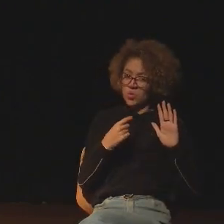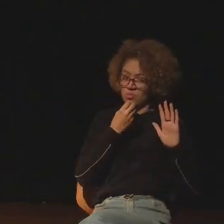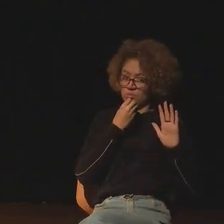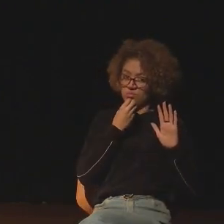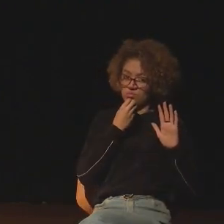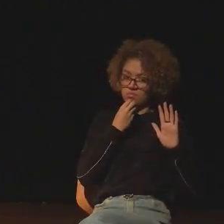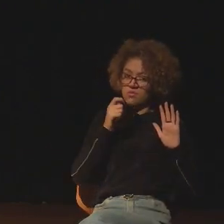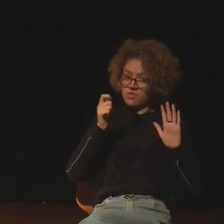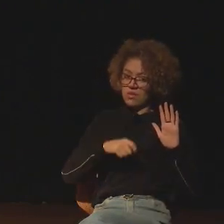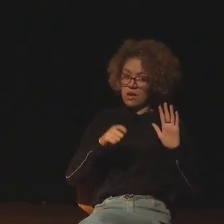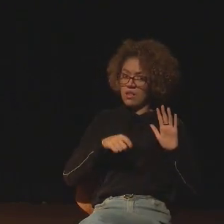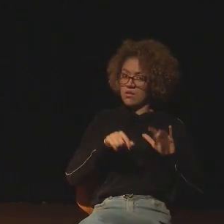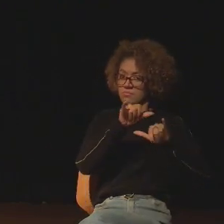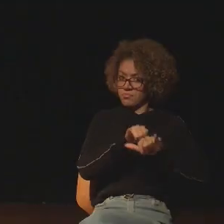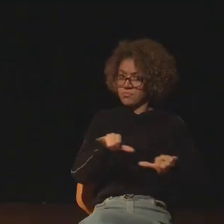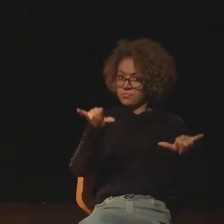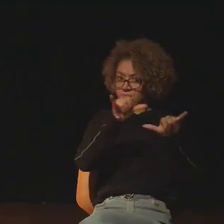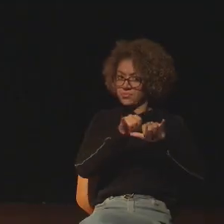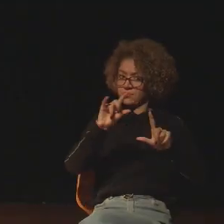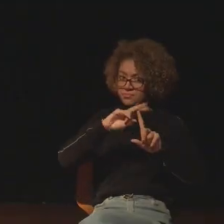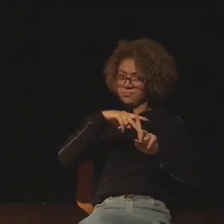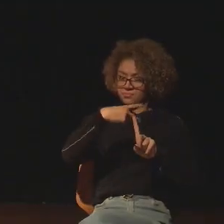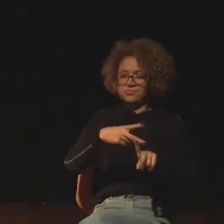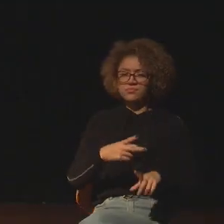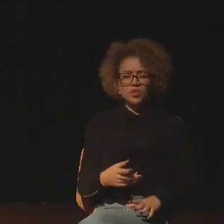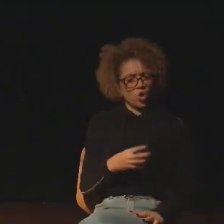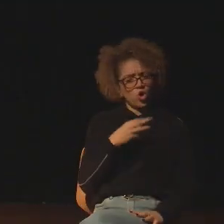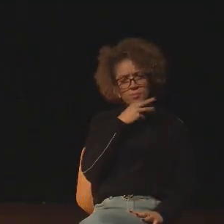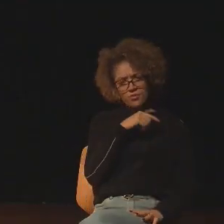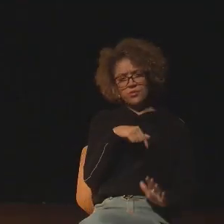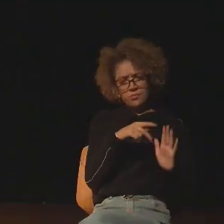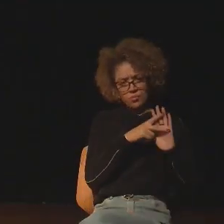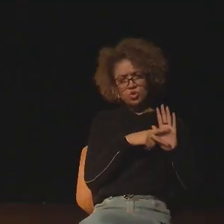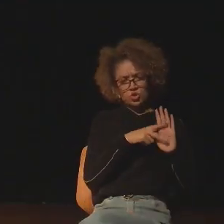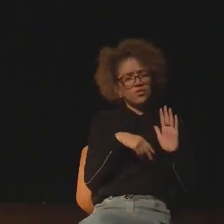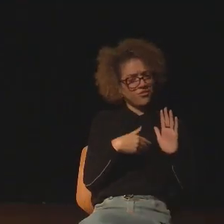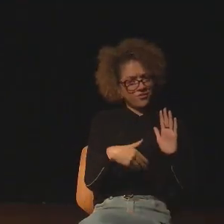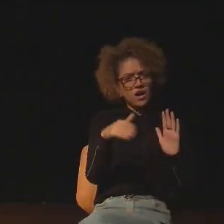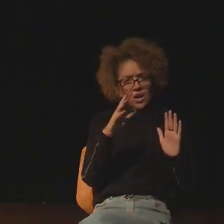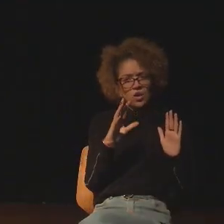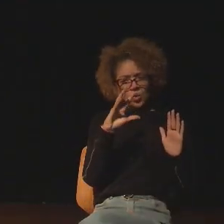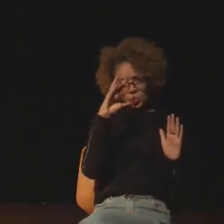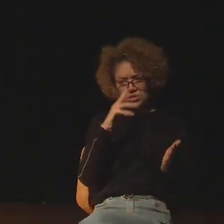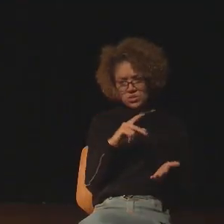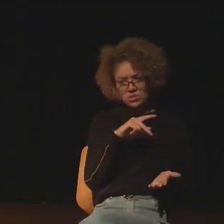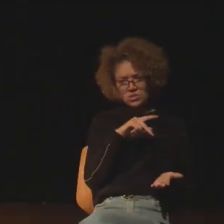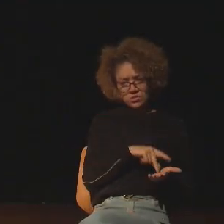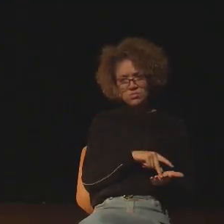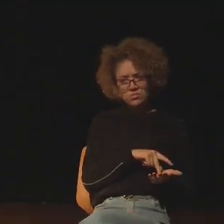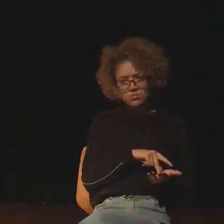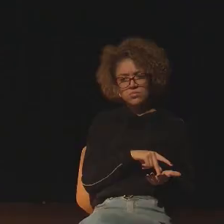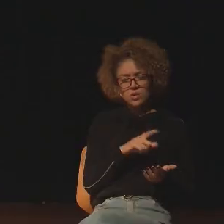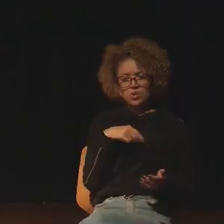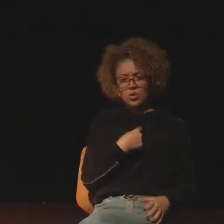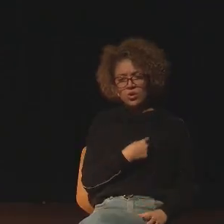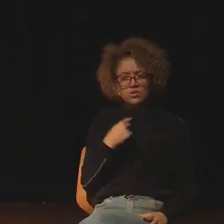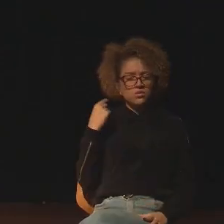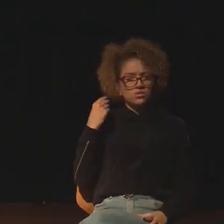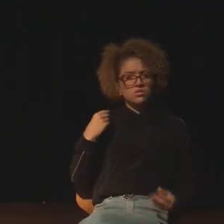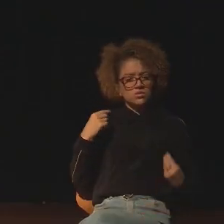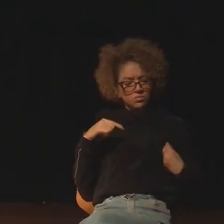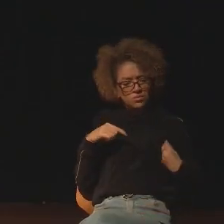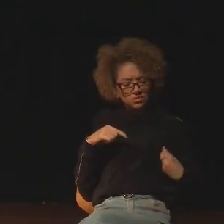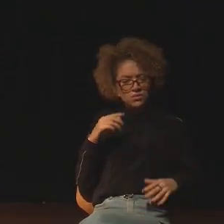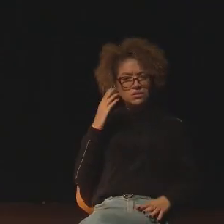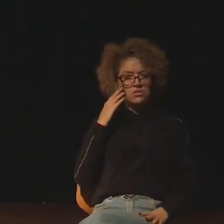mais em consideração. Já está claro, esse é o projeto, ele vai acontecer, nós estamos aqui para entender qual que é o projeto, qual